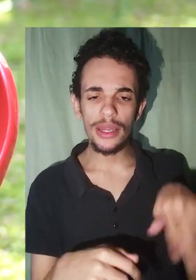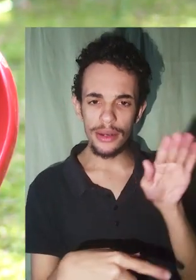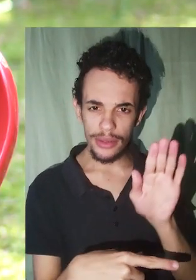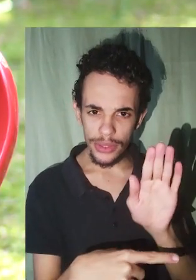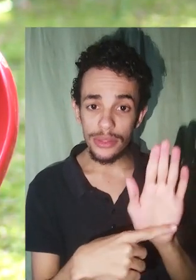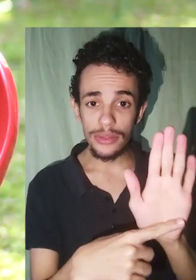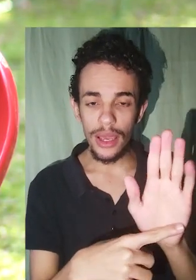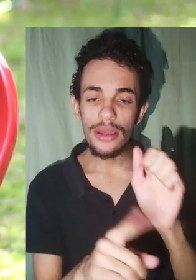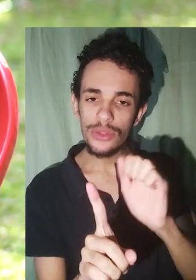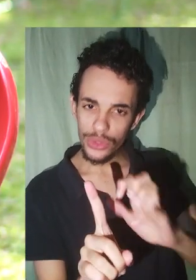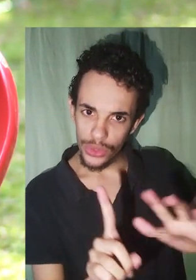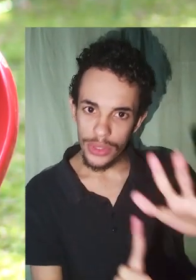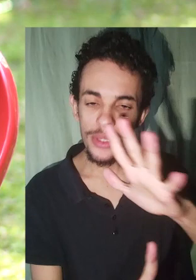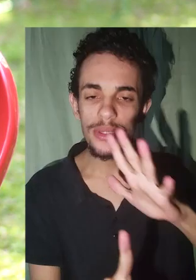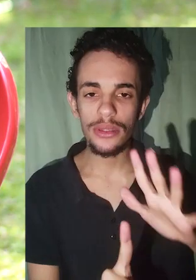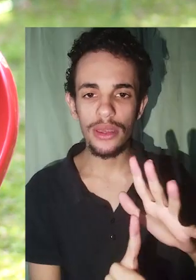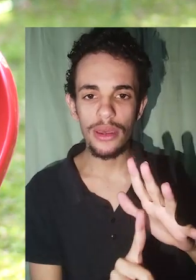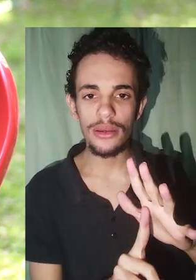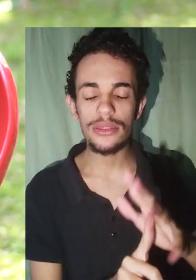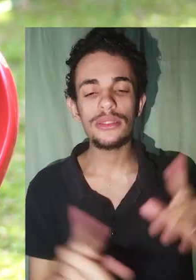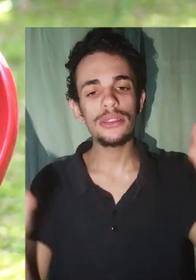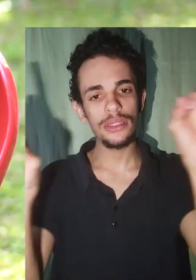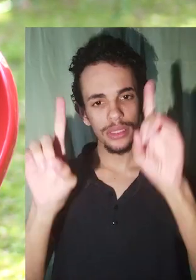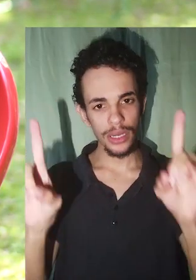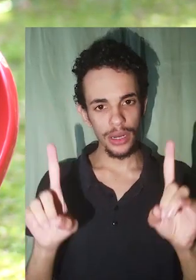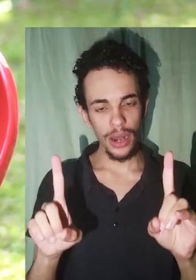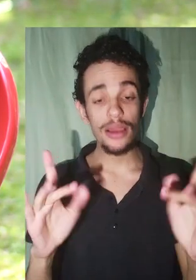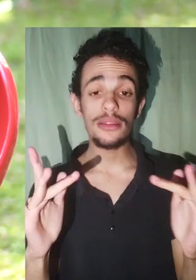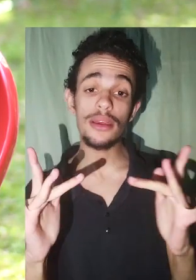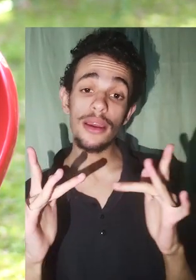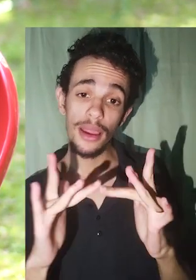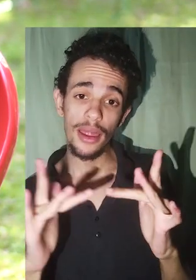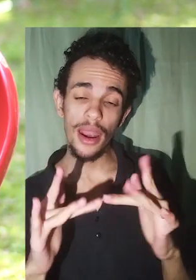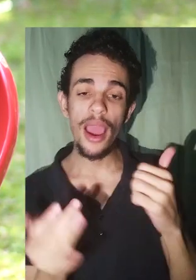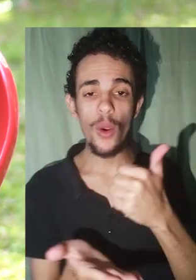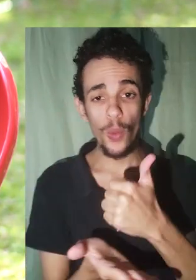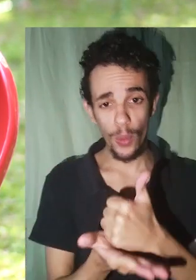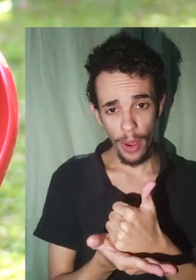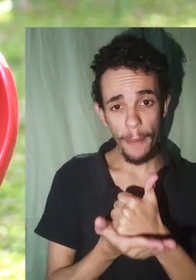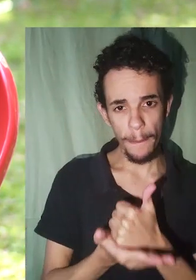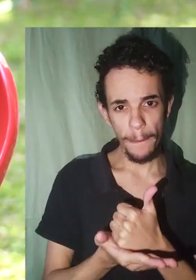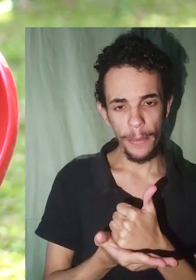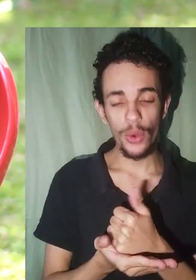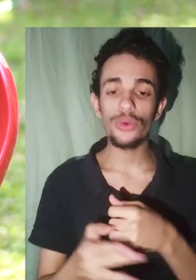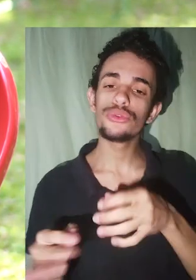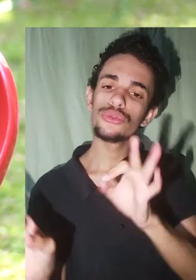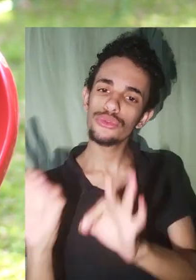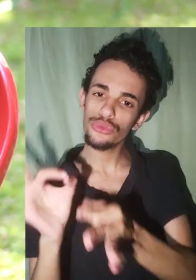social, ele é paritário com instituições não governamentais e governamentais,